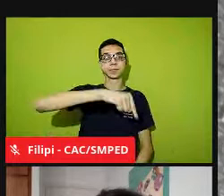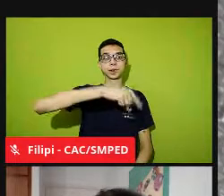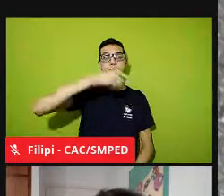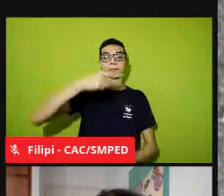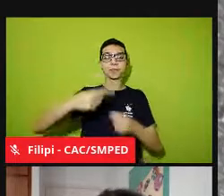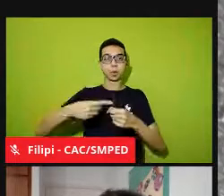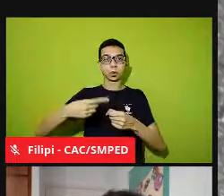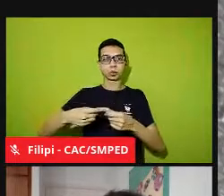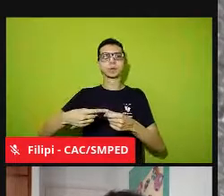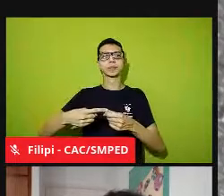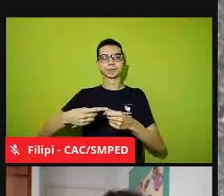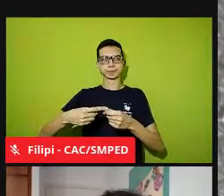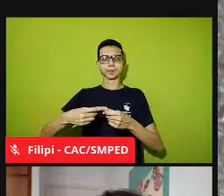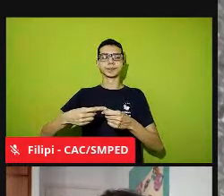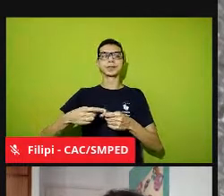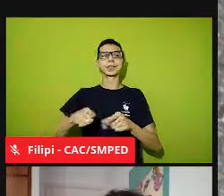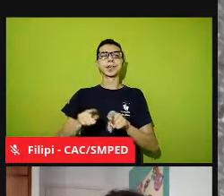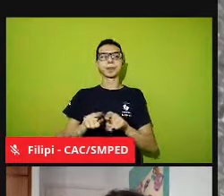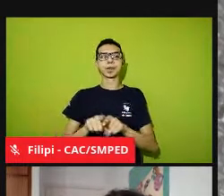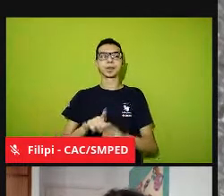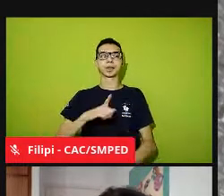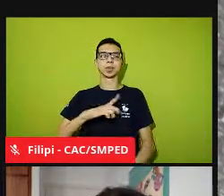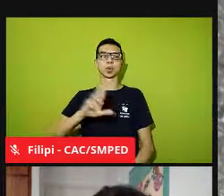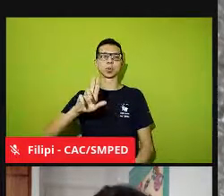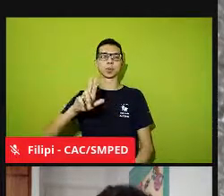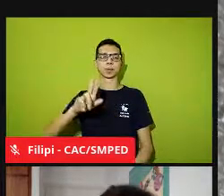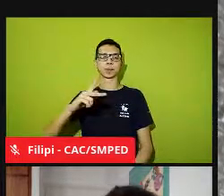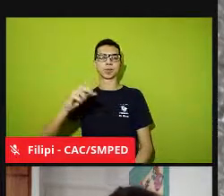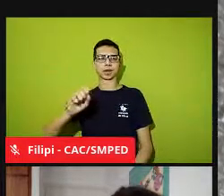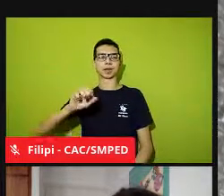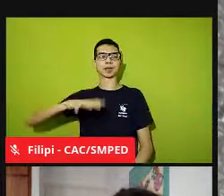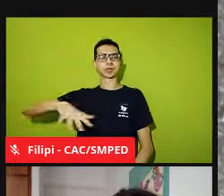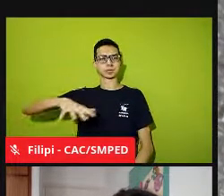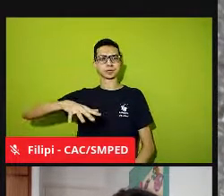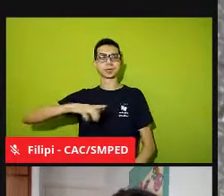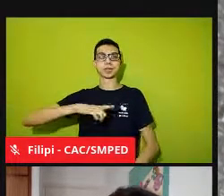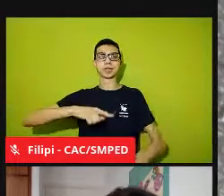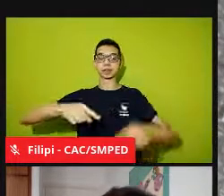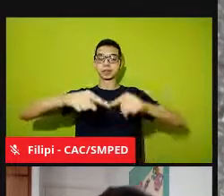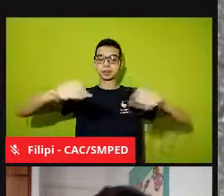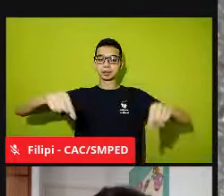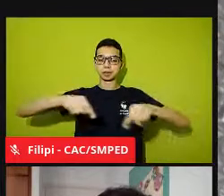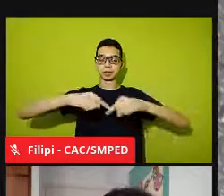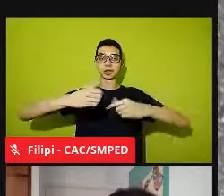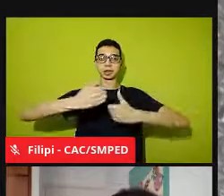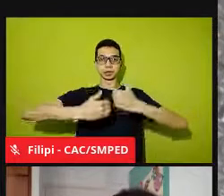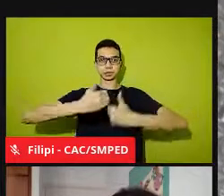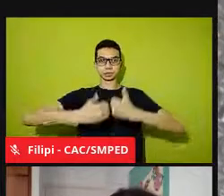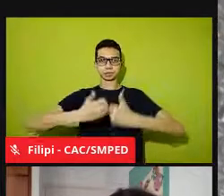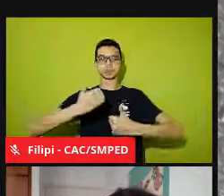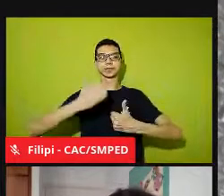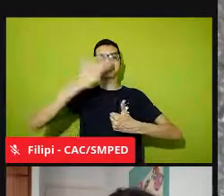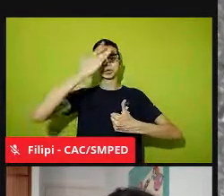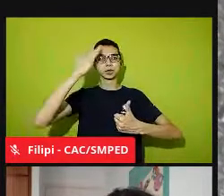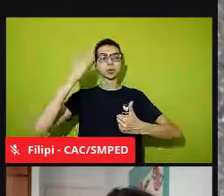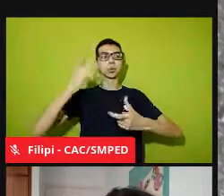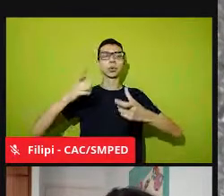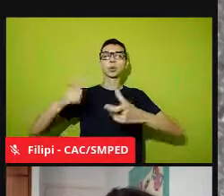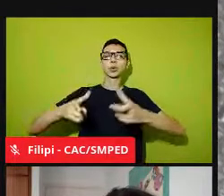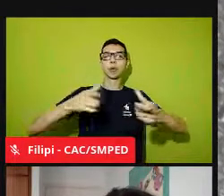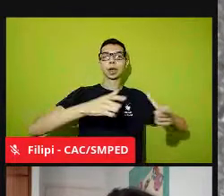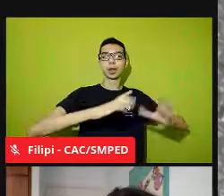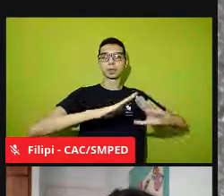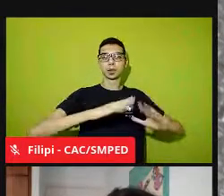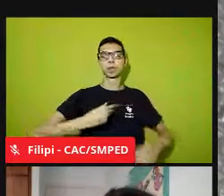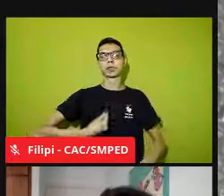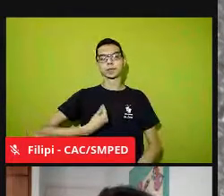aqui, mais uma UBS que tinha aqui, uma quadra de futebol bastante usada pelos moradores, etc. Então, pensar um pouco a acessibilidade a